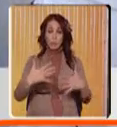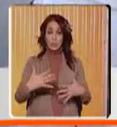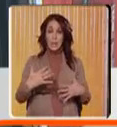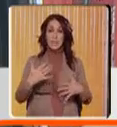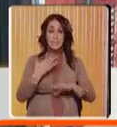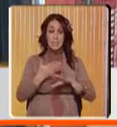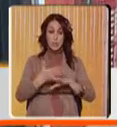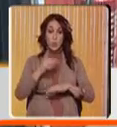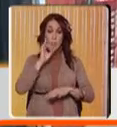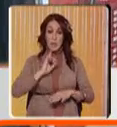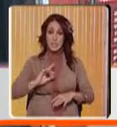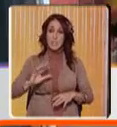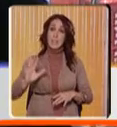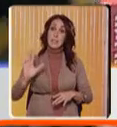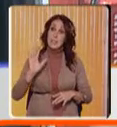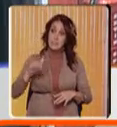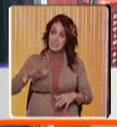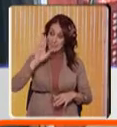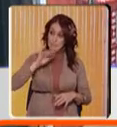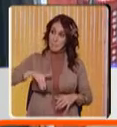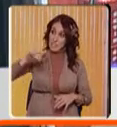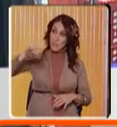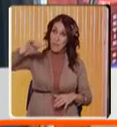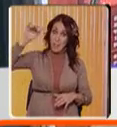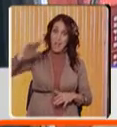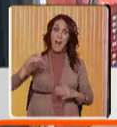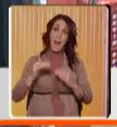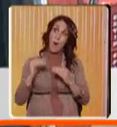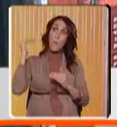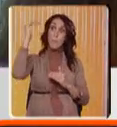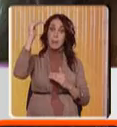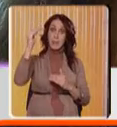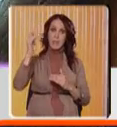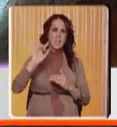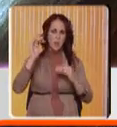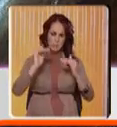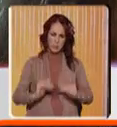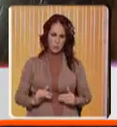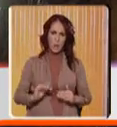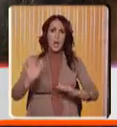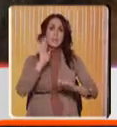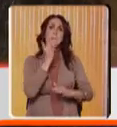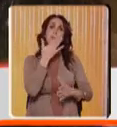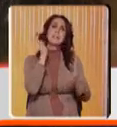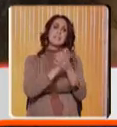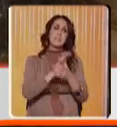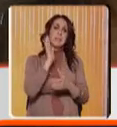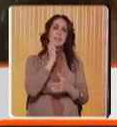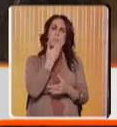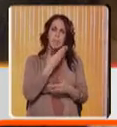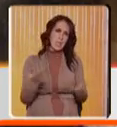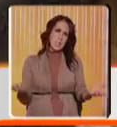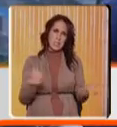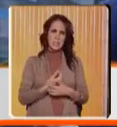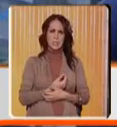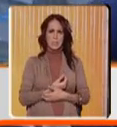idade. Não. Diminui? Sim, diminui. Depende, olha, depende do casamento, depende das relações, não